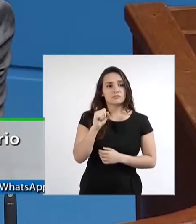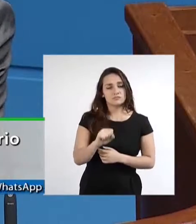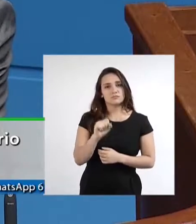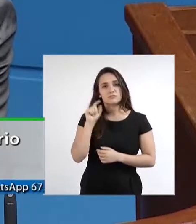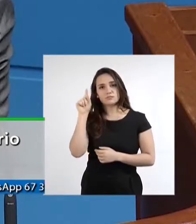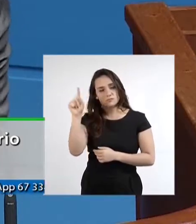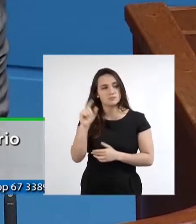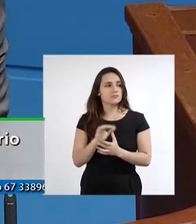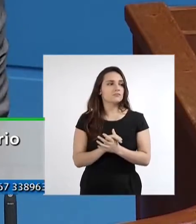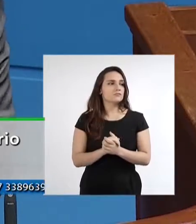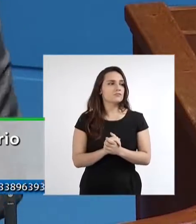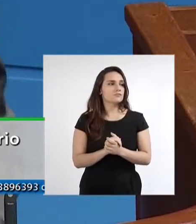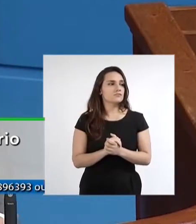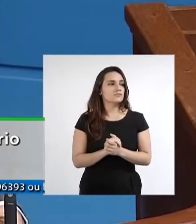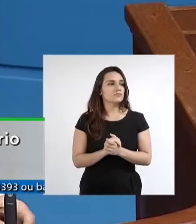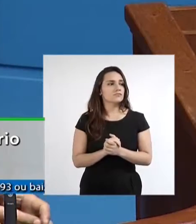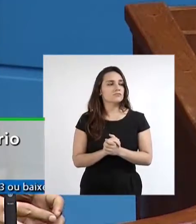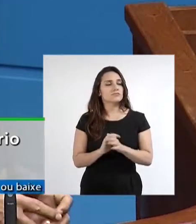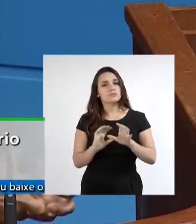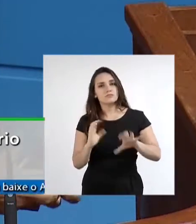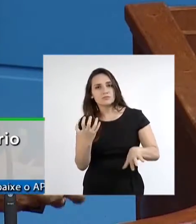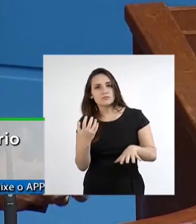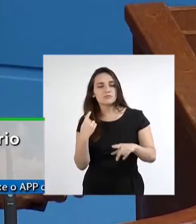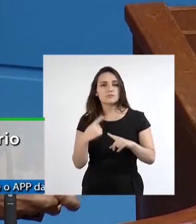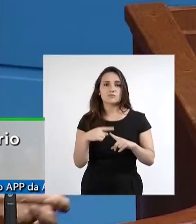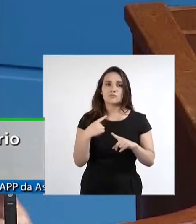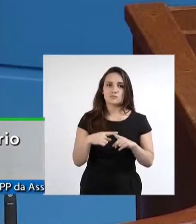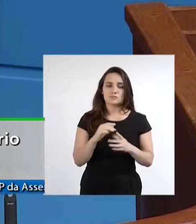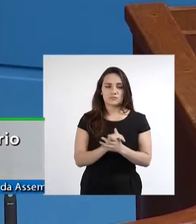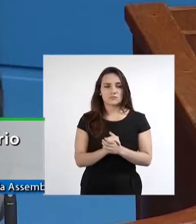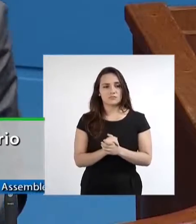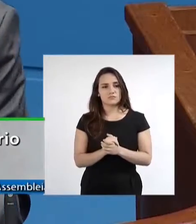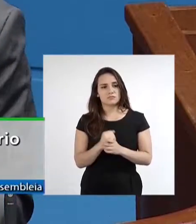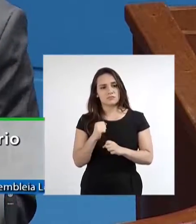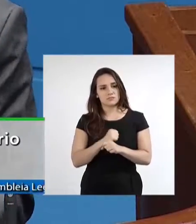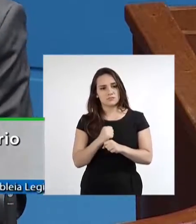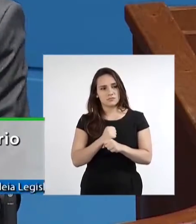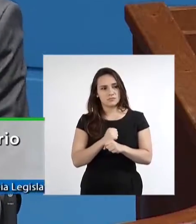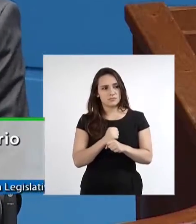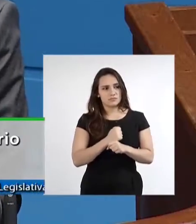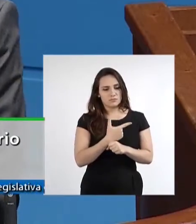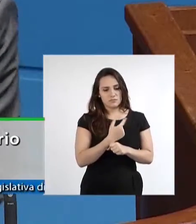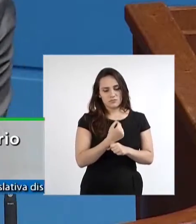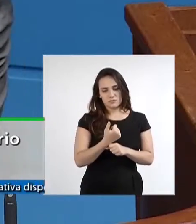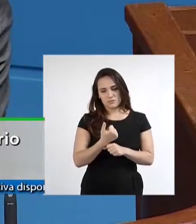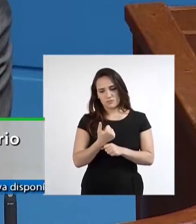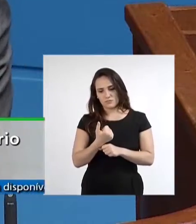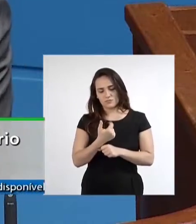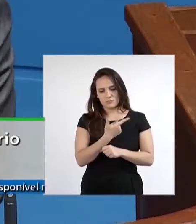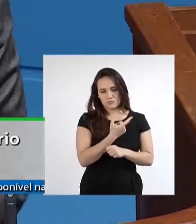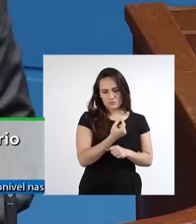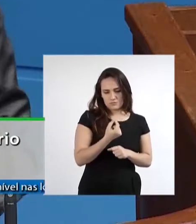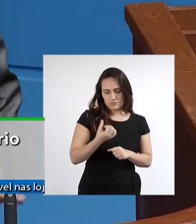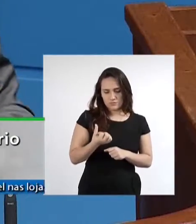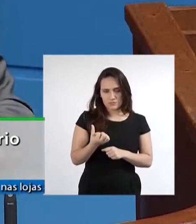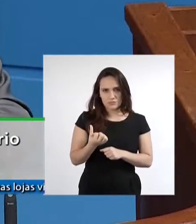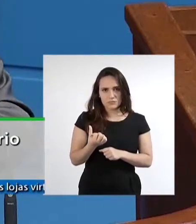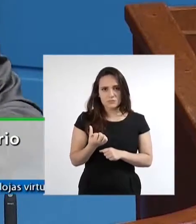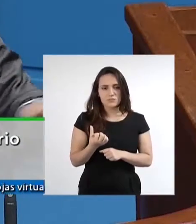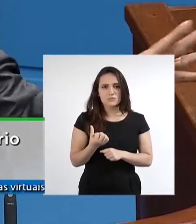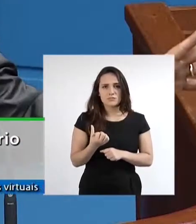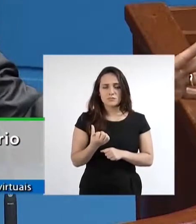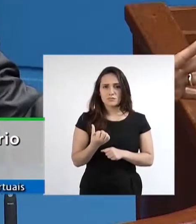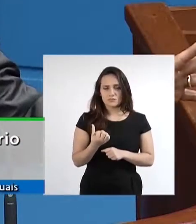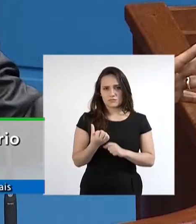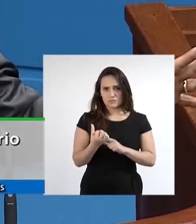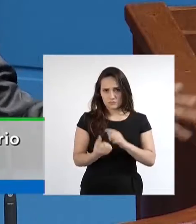Congresso Nacional. Por quê? Porque foi criado o Fundeb em 2006 com prazo de 14 anos, ou seja, o ano que vem ele